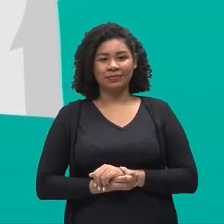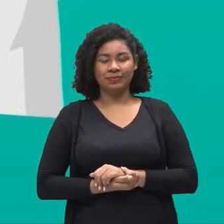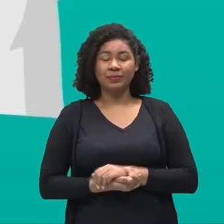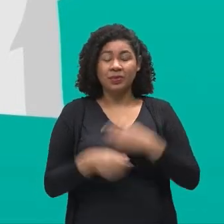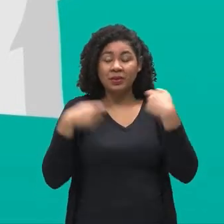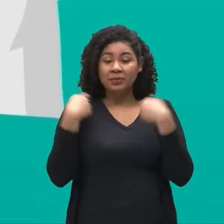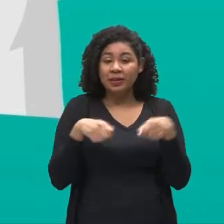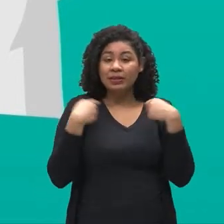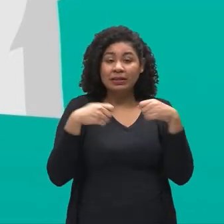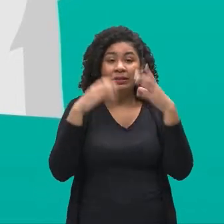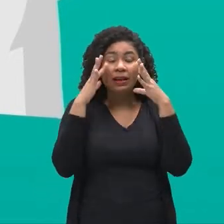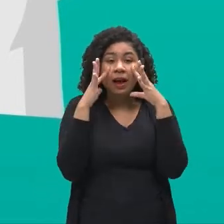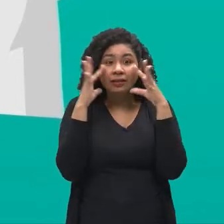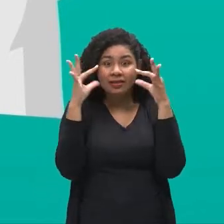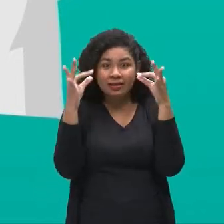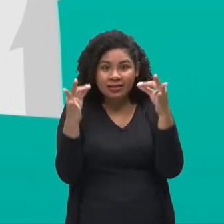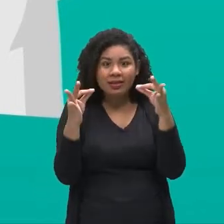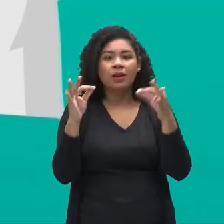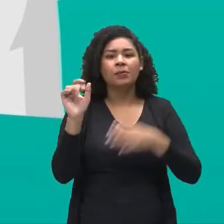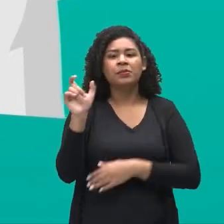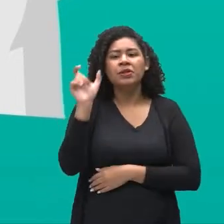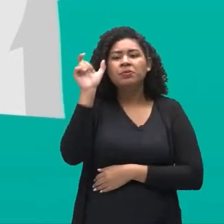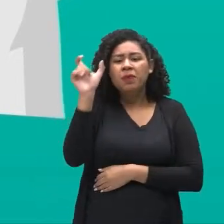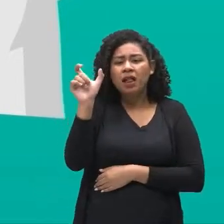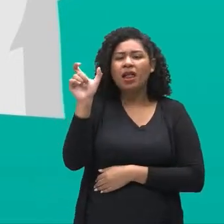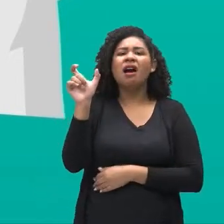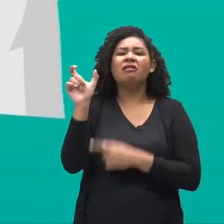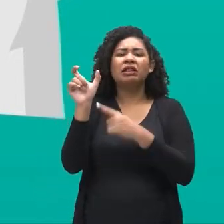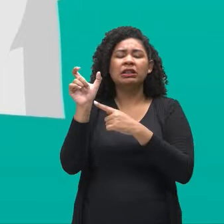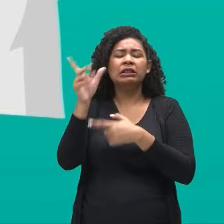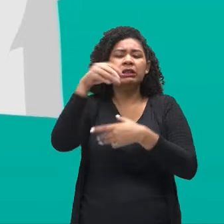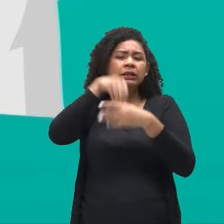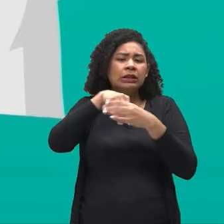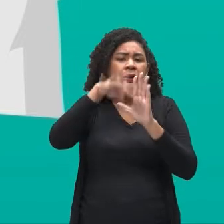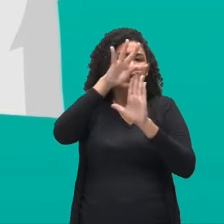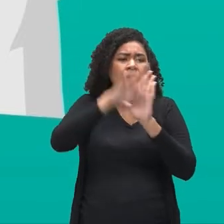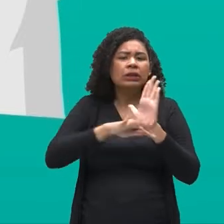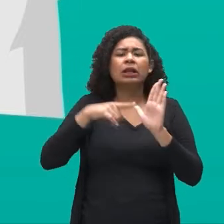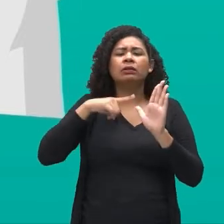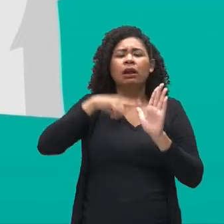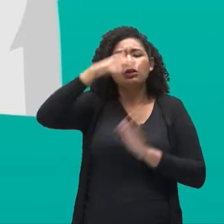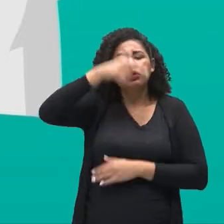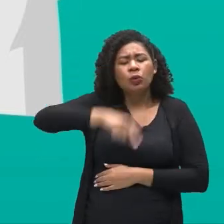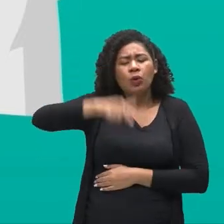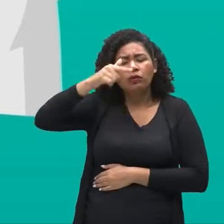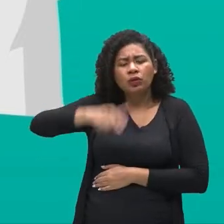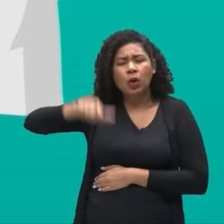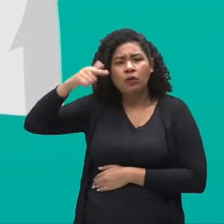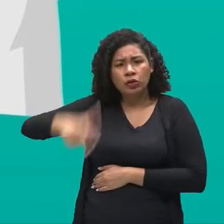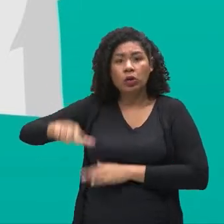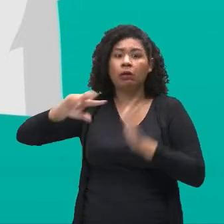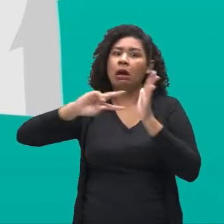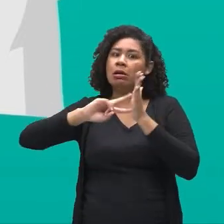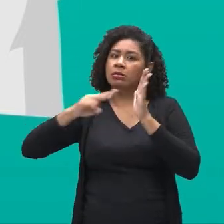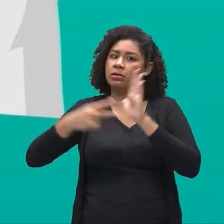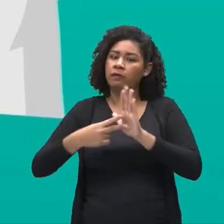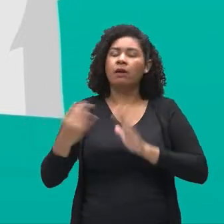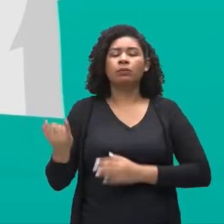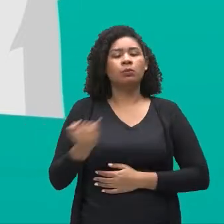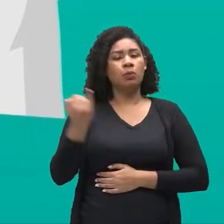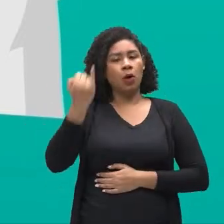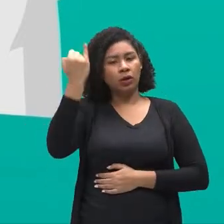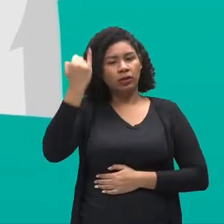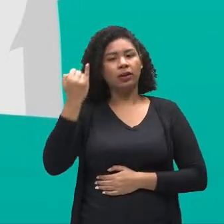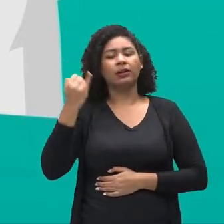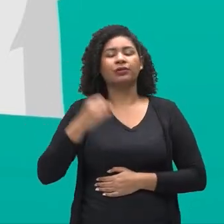prestar muita atenção naquelas palavras que se repetem muitas vezes, porque elas querem dizer alguma coisa, ou o assunto principal do texto,